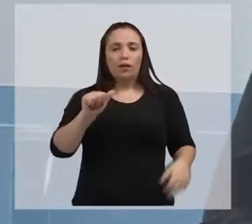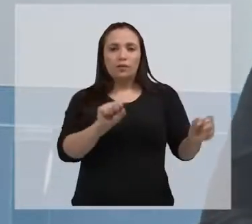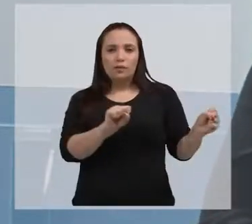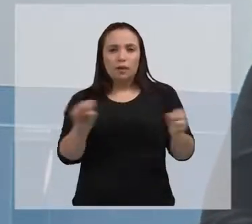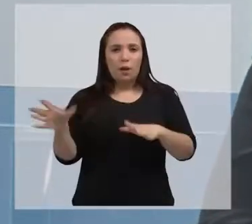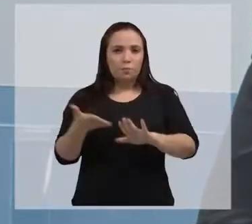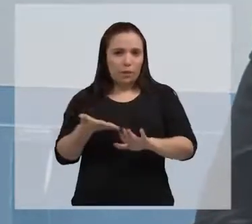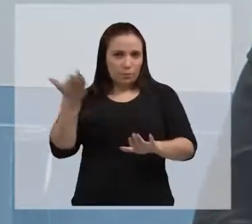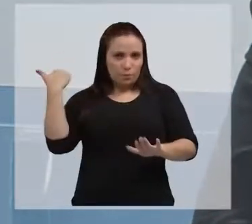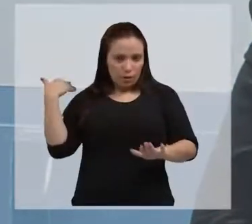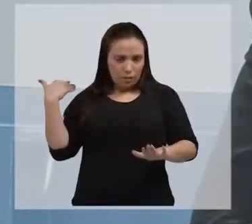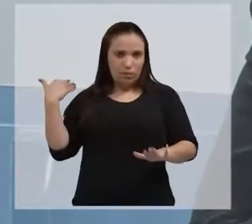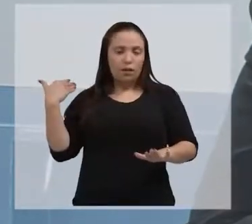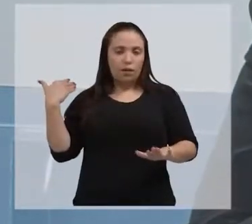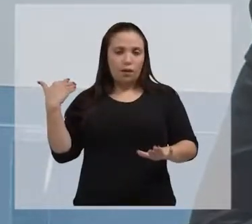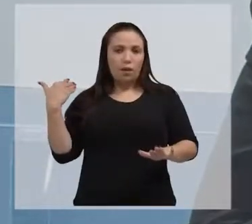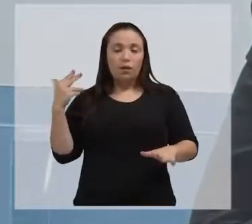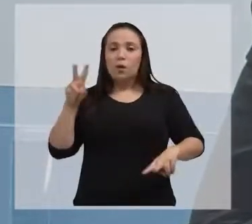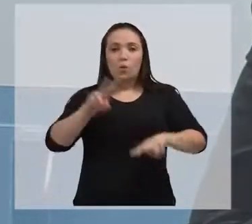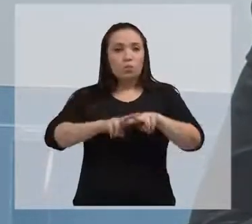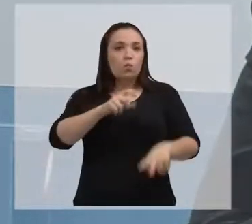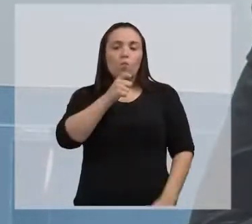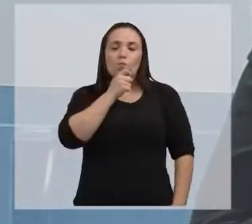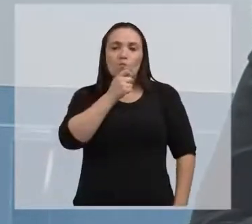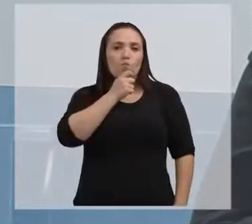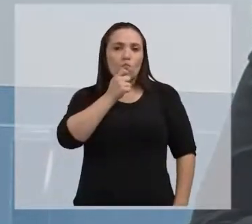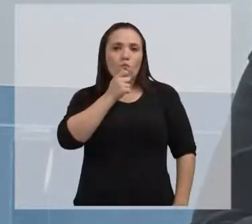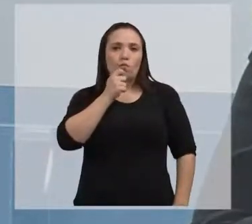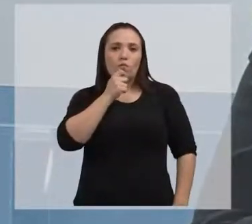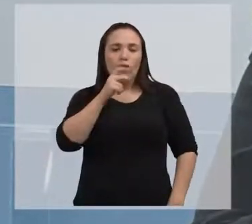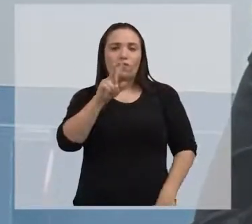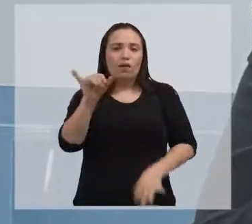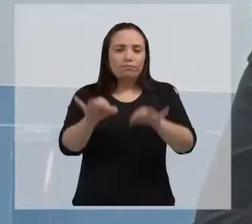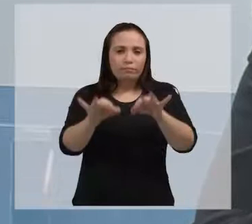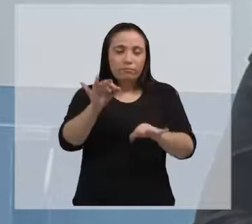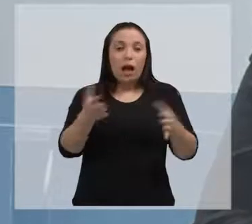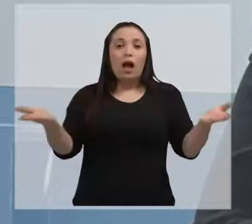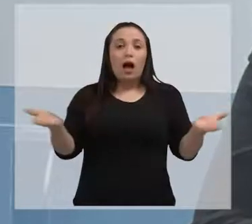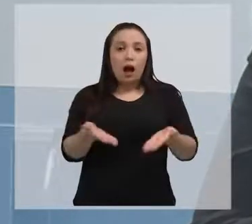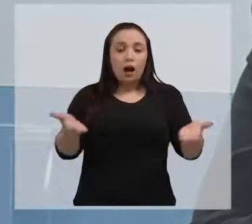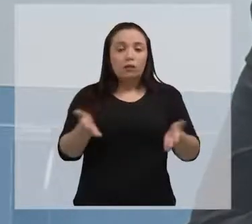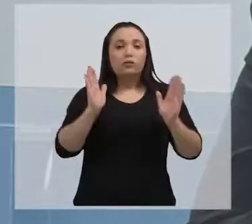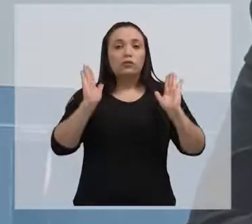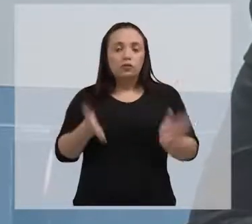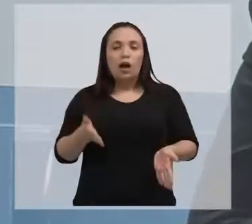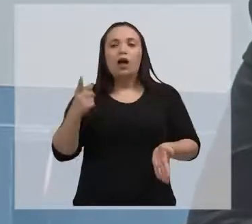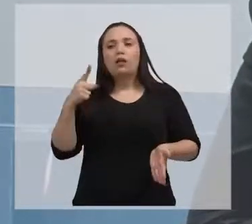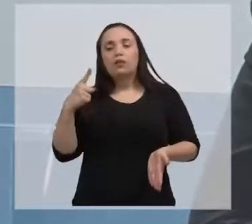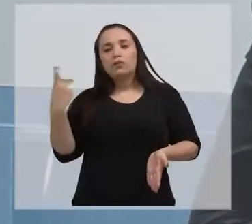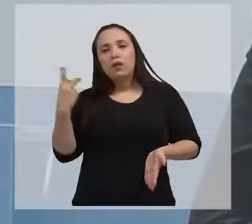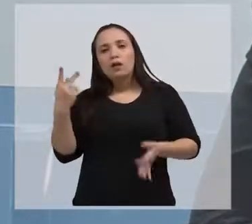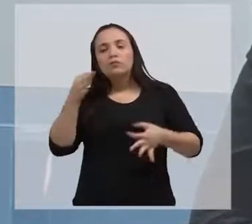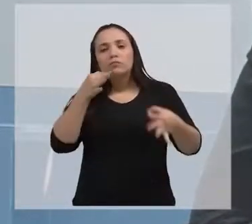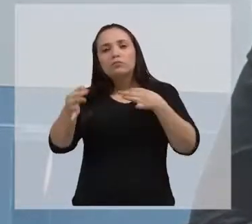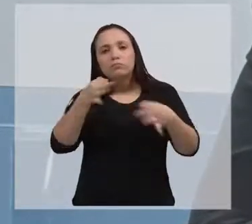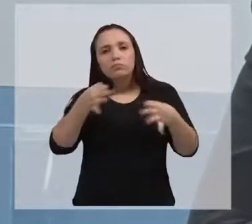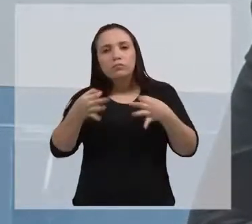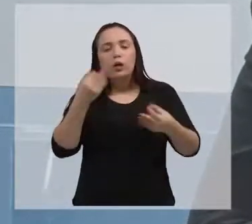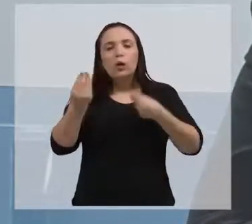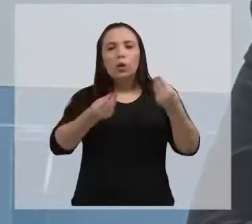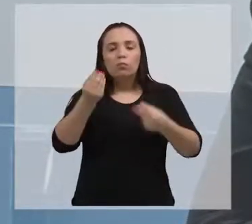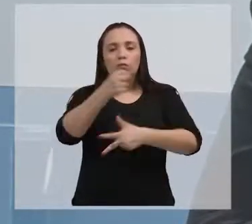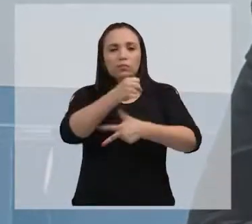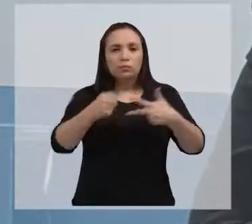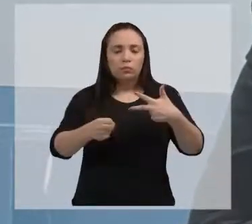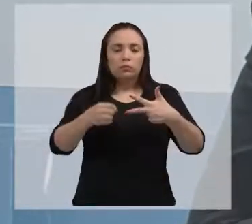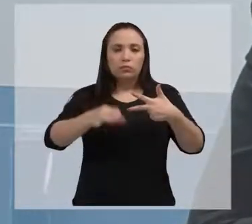passada a prisão não tinha acontecido ainda. Nós vamos discutir como está funcionando o nosso judiciário e o nosso legislativo,